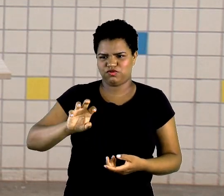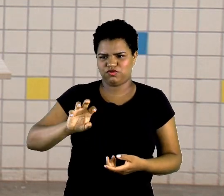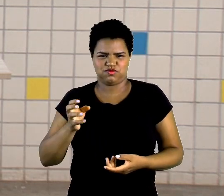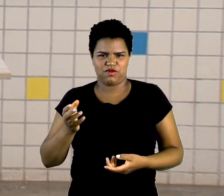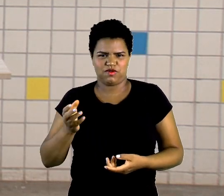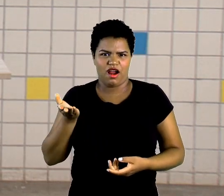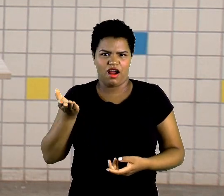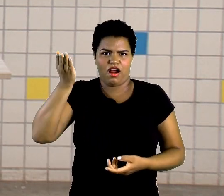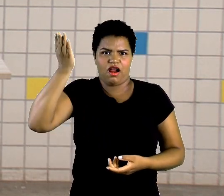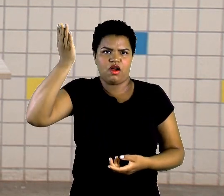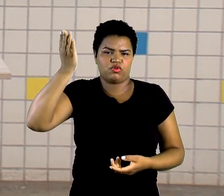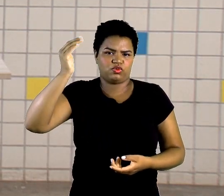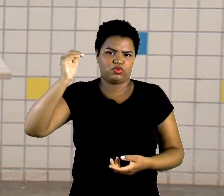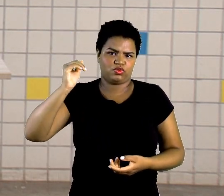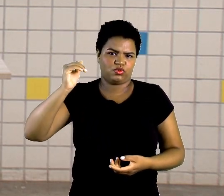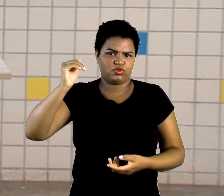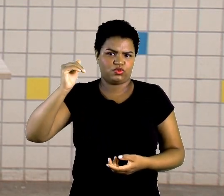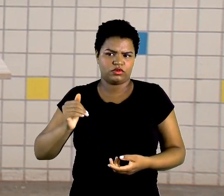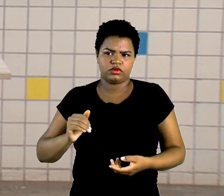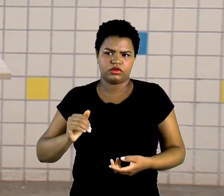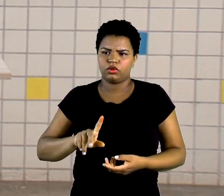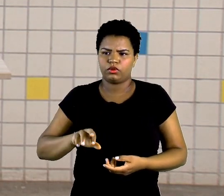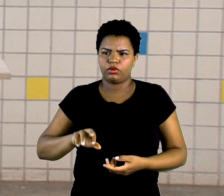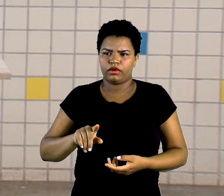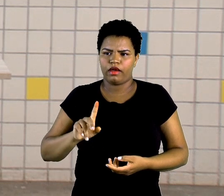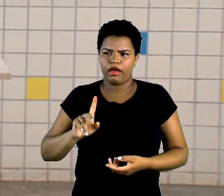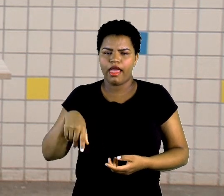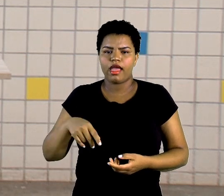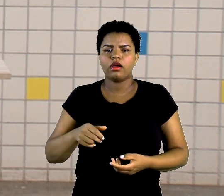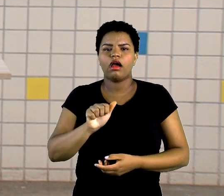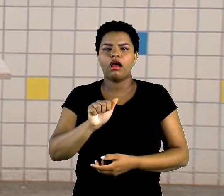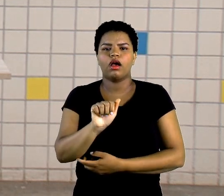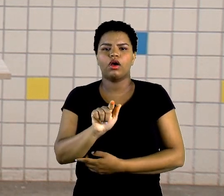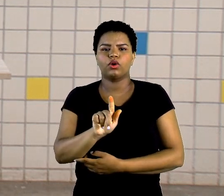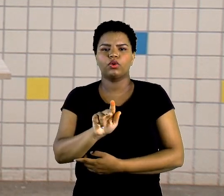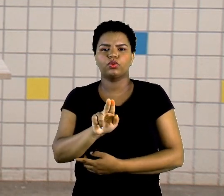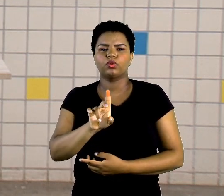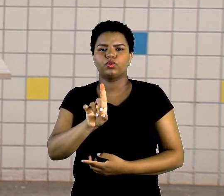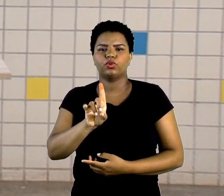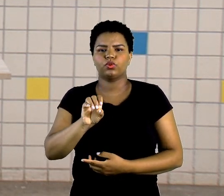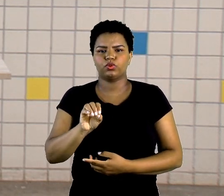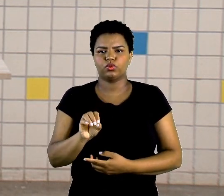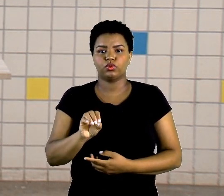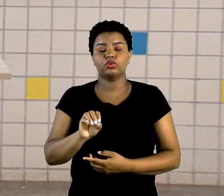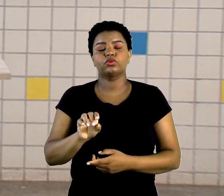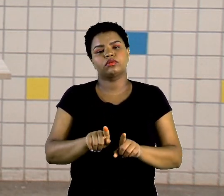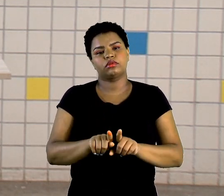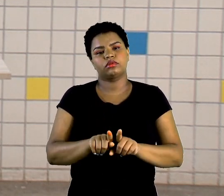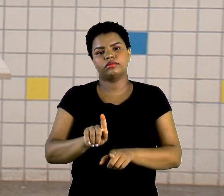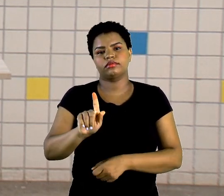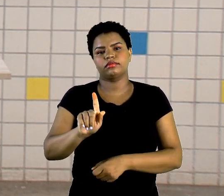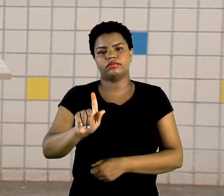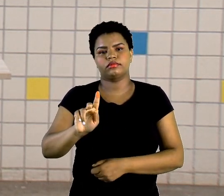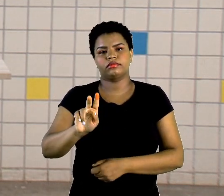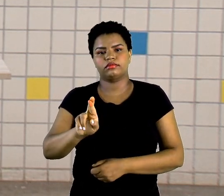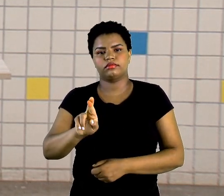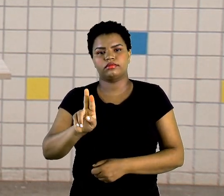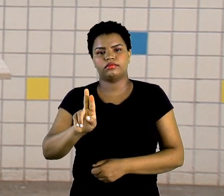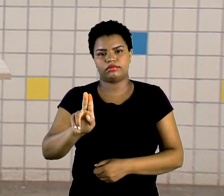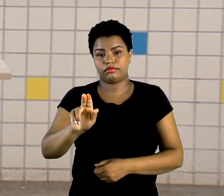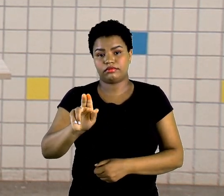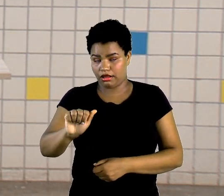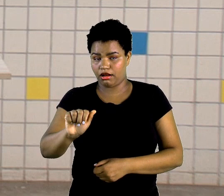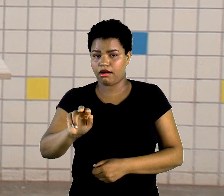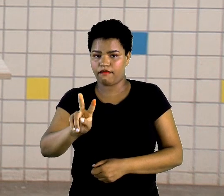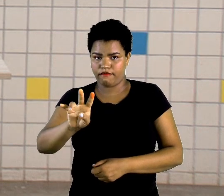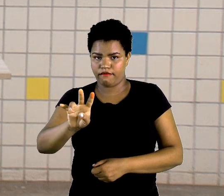é a altura quando ele é agudo e quando ele é grave. Vou